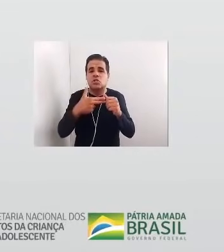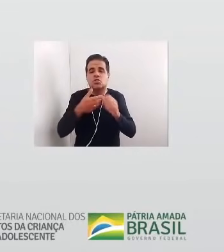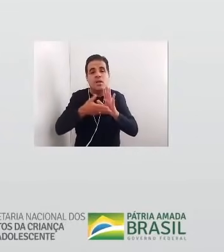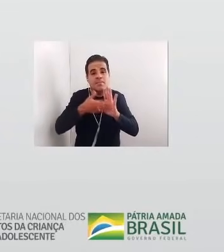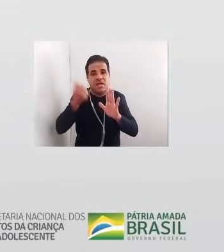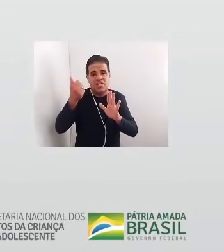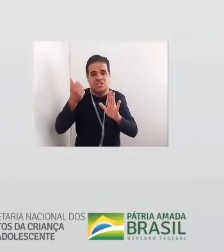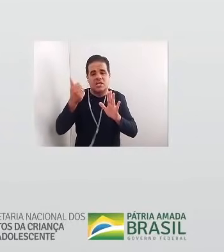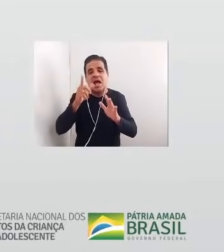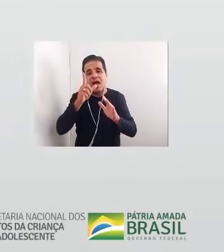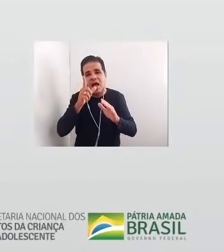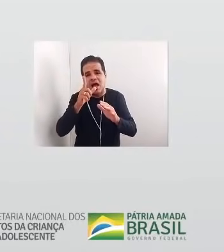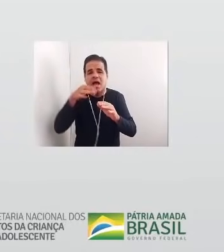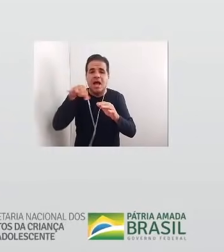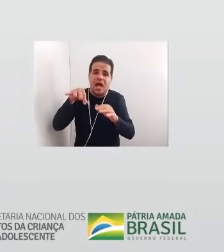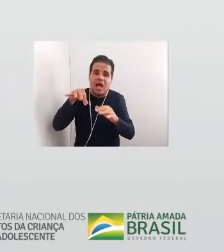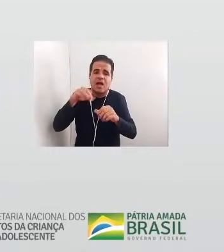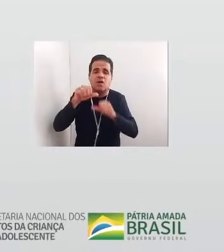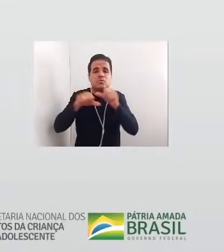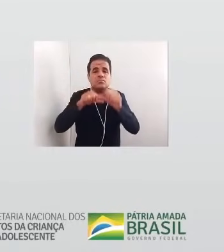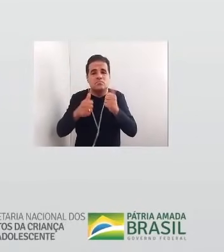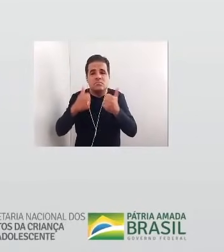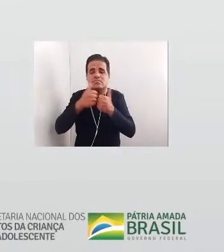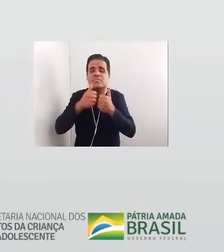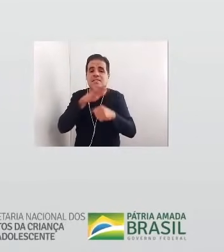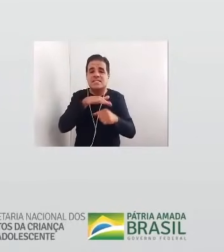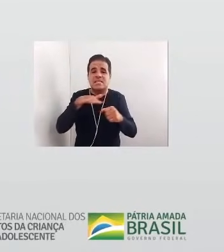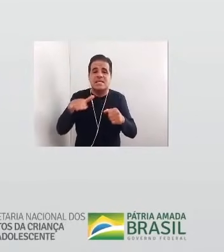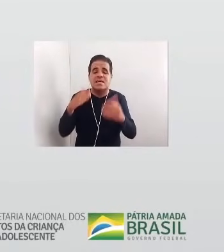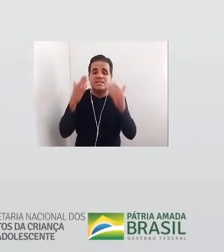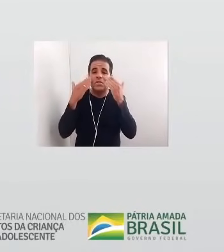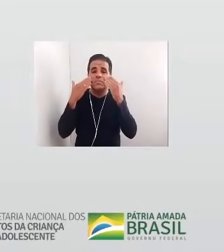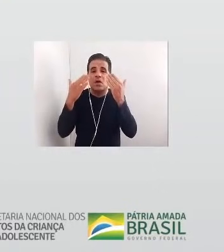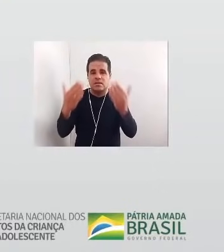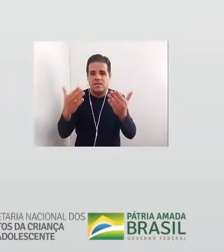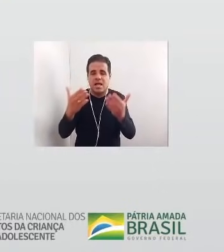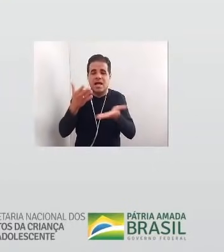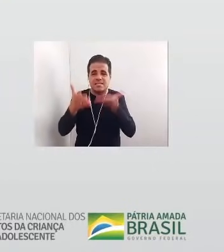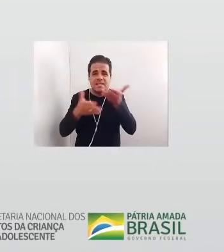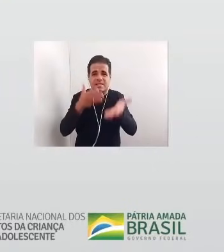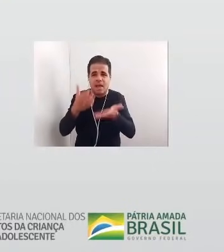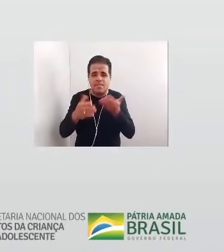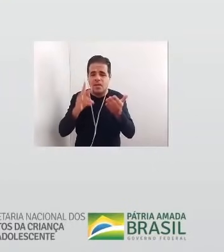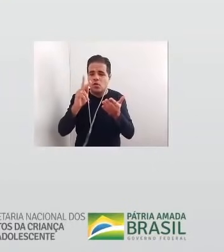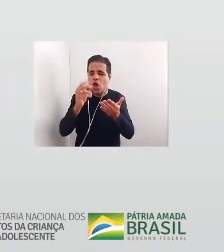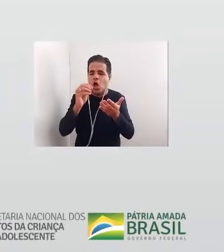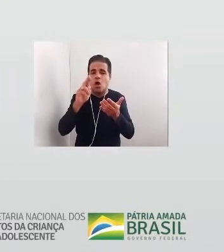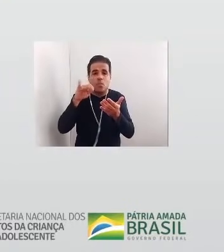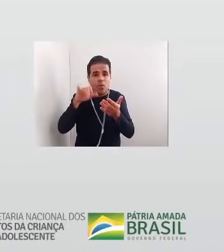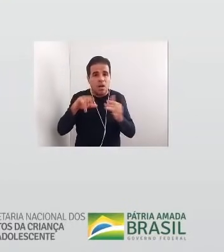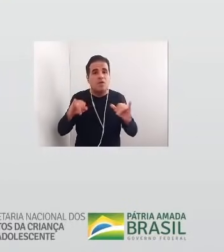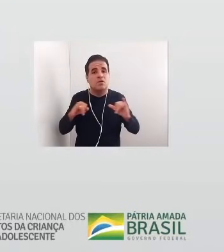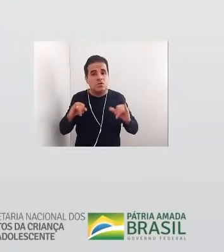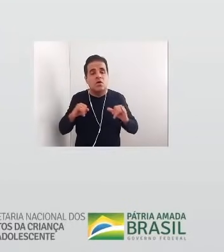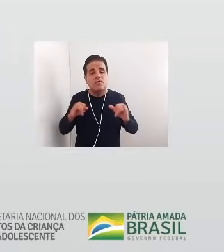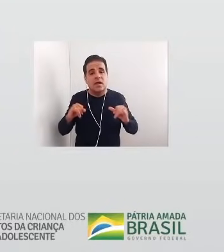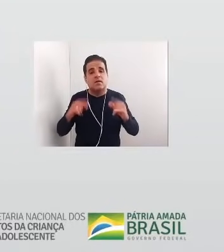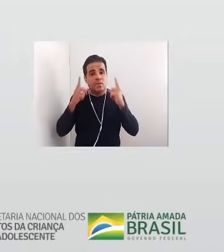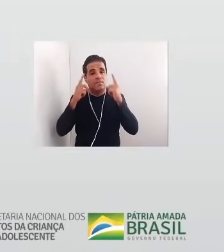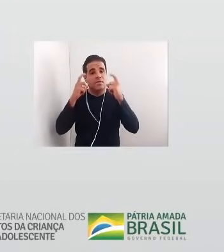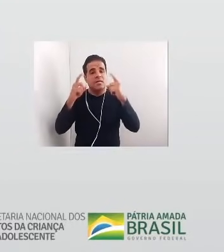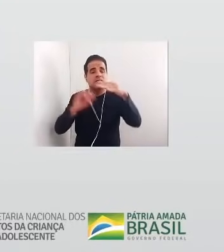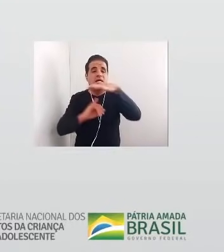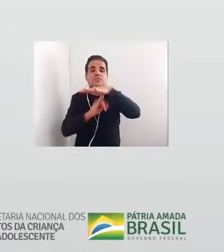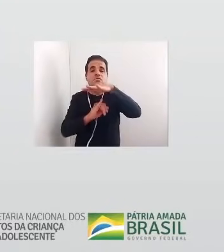nesse caso, as crianças que estão sendo expostas precocemente a esse tratamento hormonal estão sofrendo, sim, uma violência